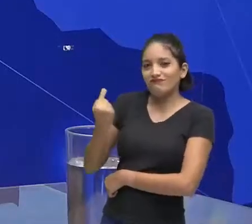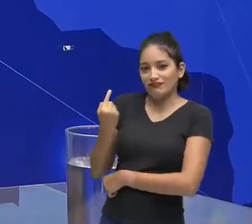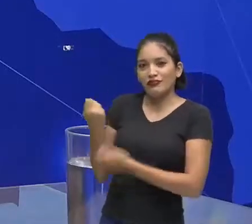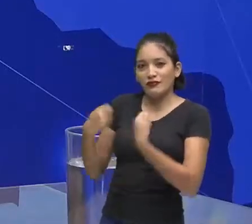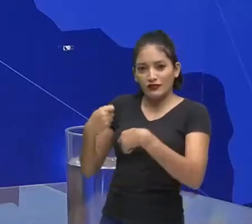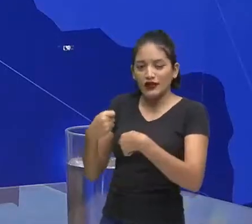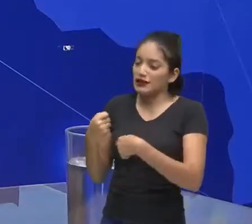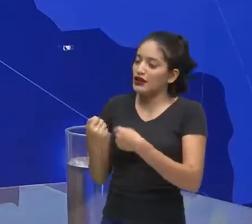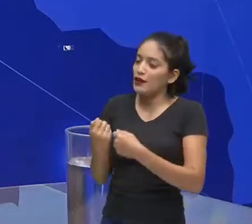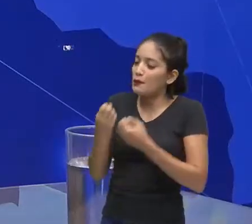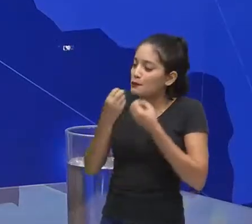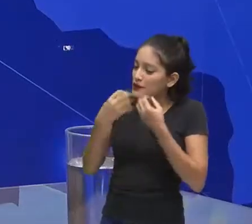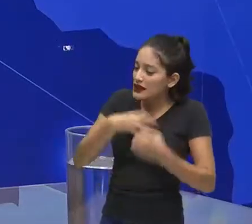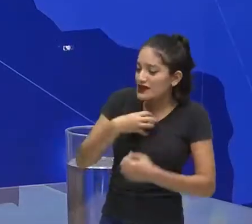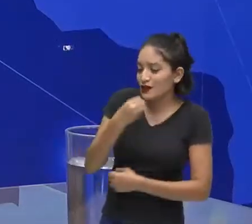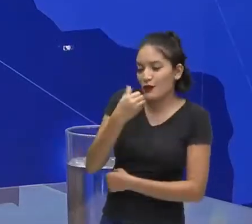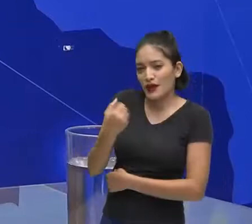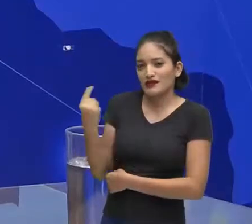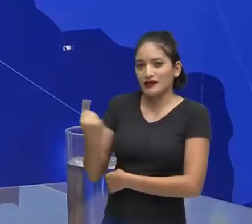própria companhia também.